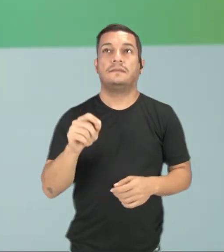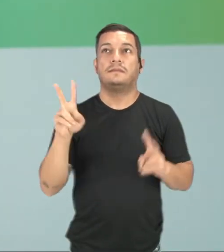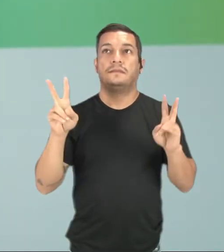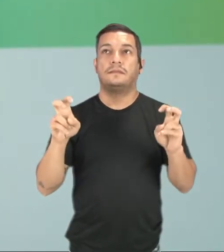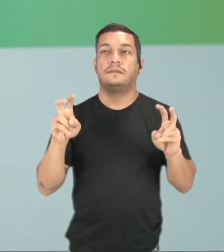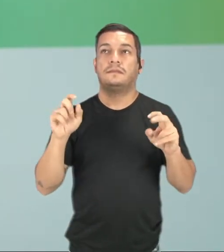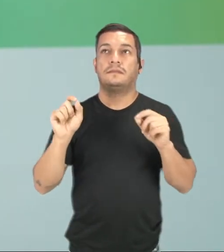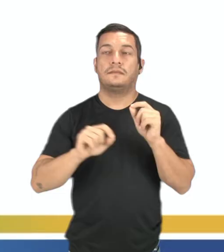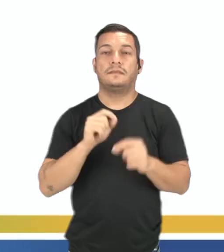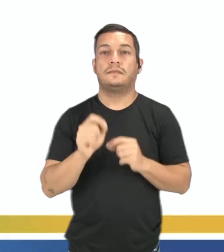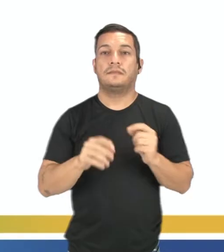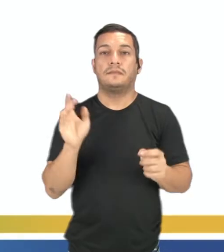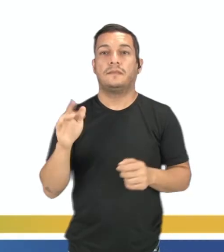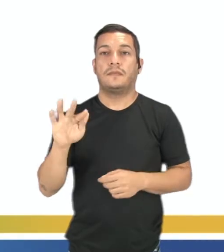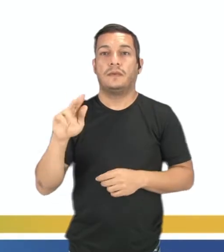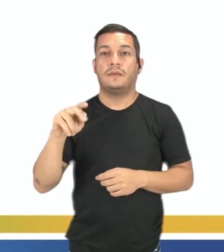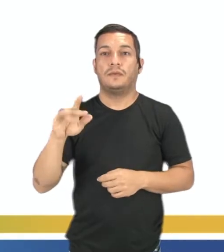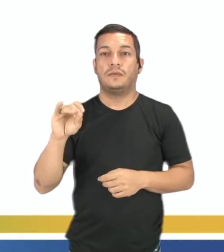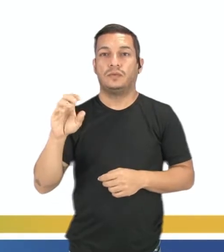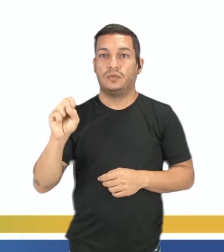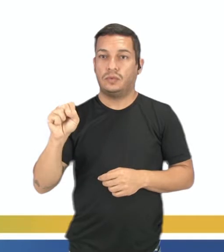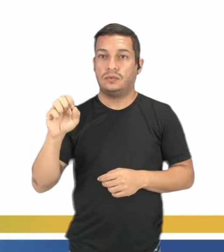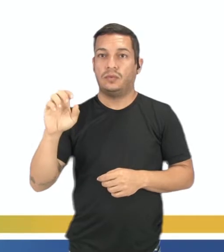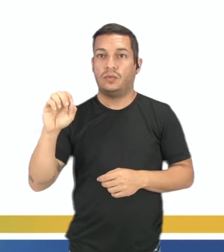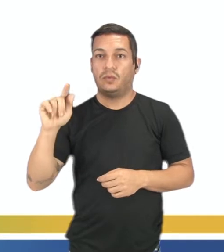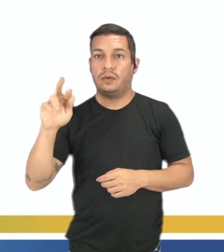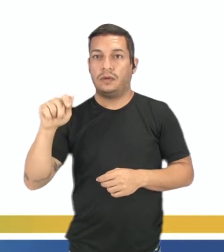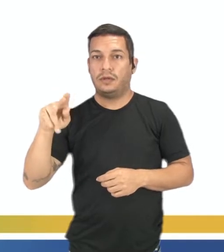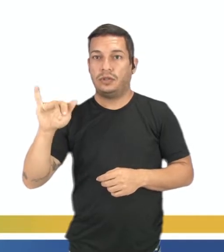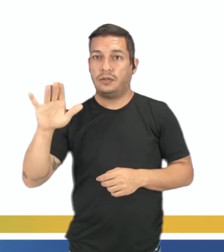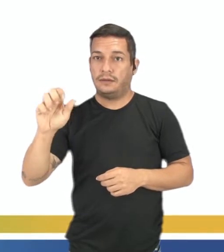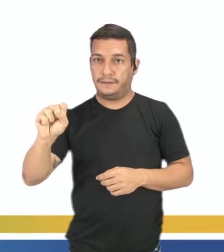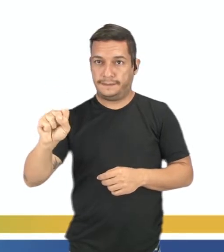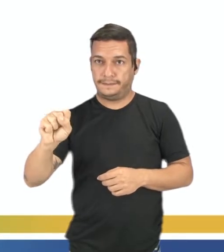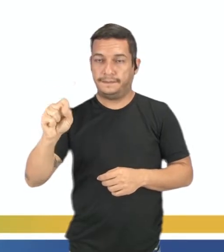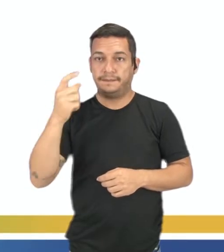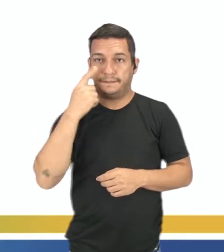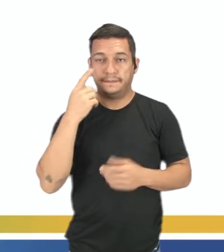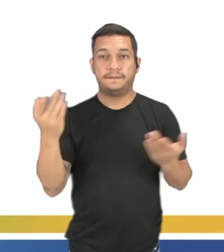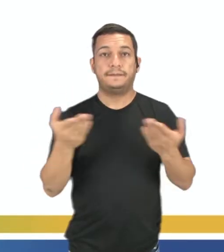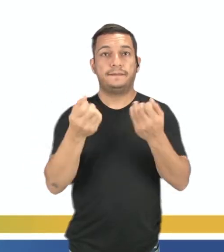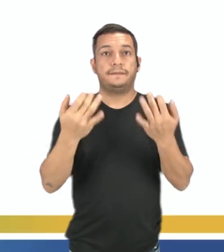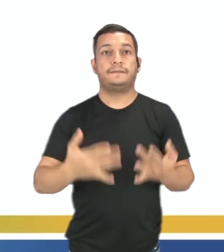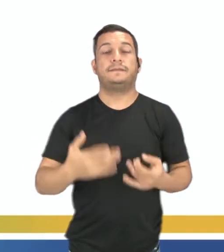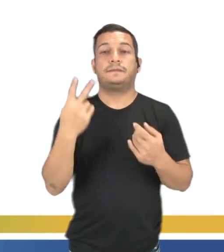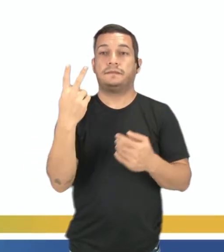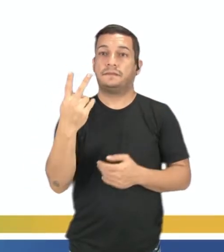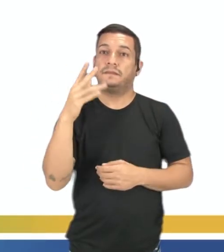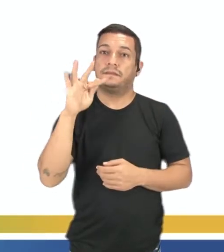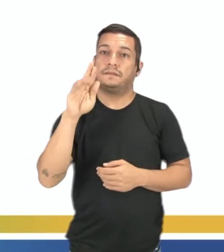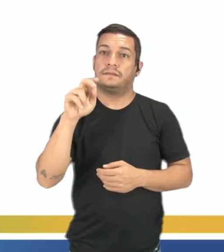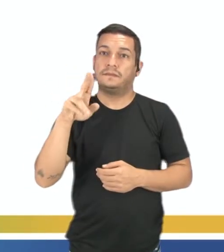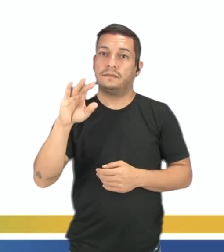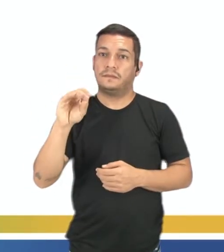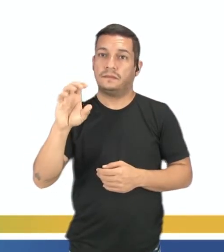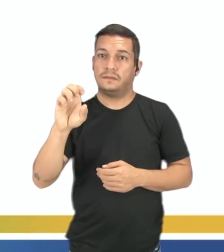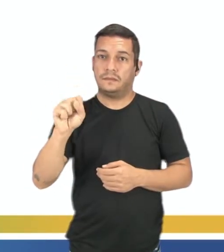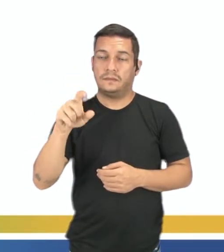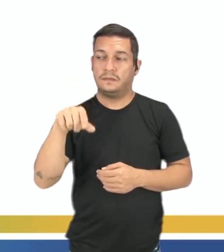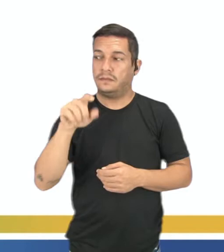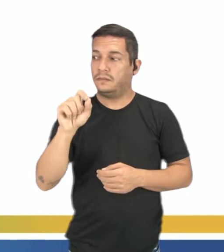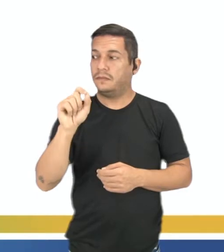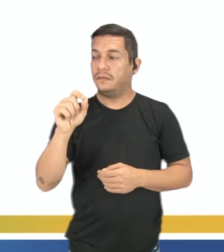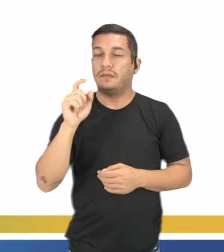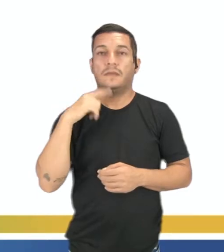ao nosso assunto sobre funções orgânicas oxigenadas e hoje nós vamos falar de duas funções né